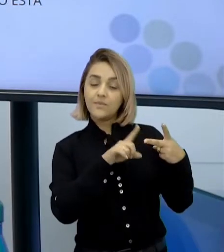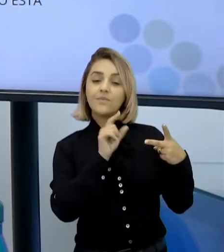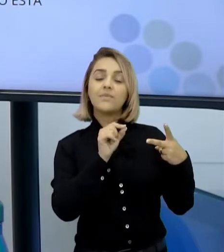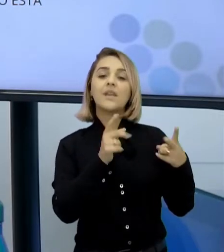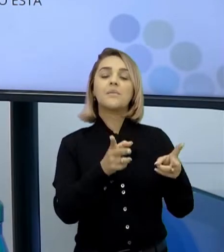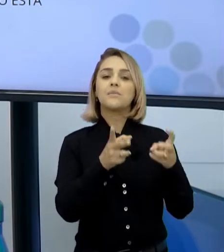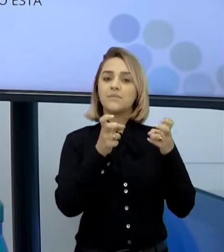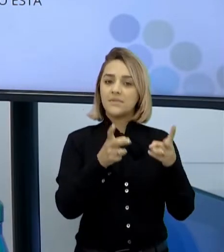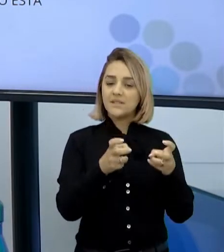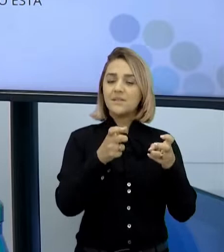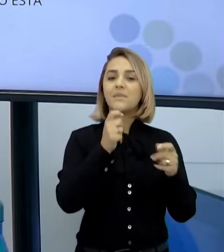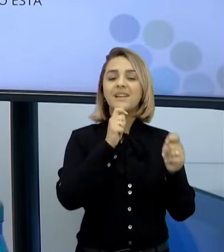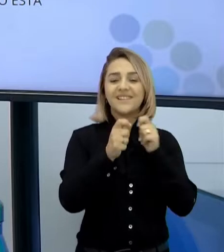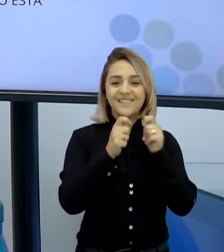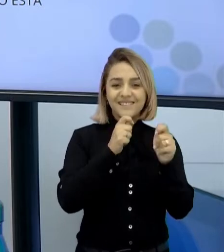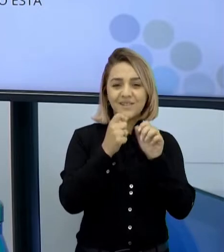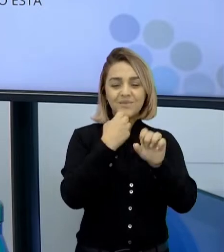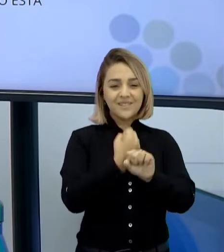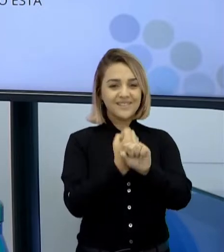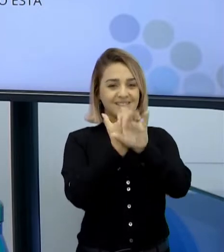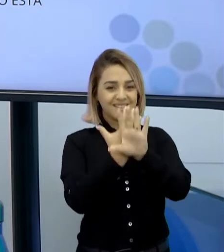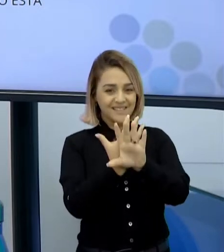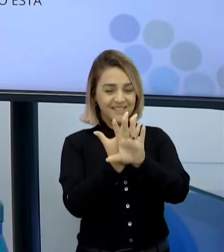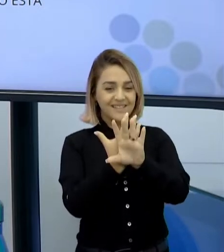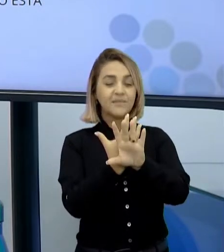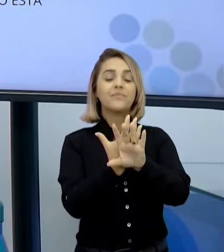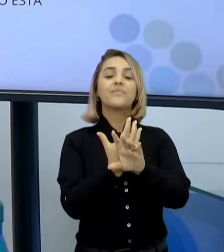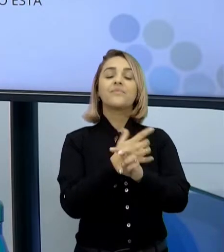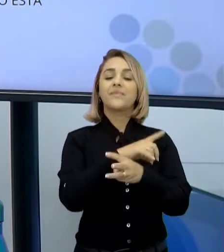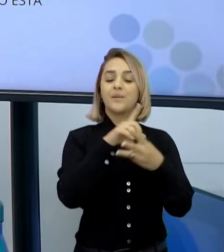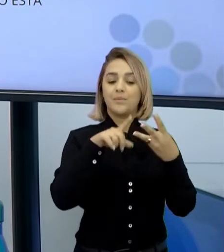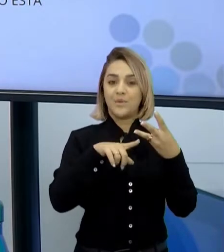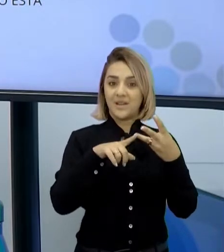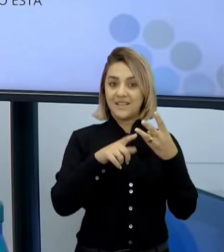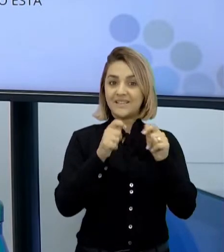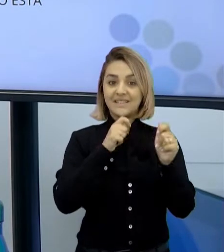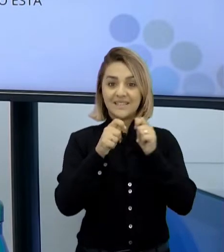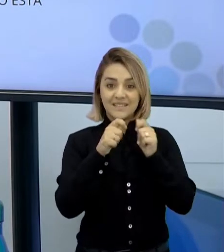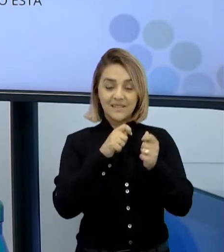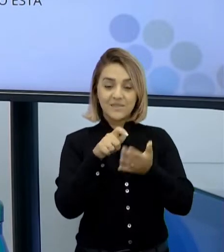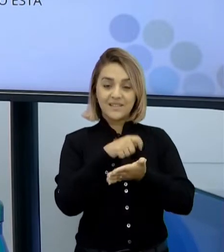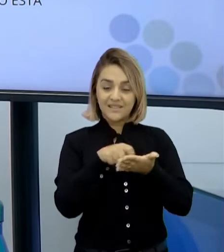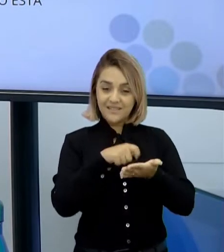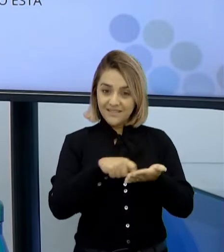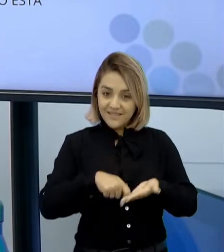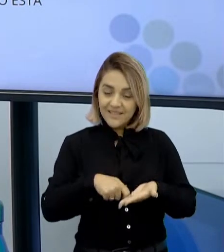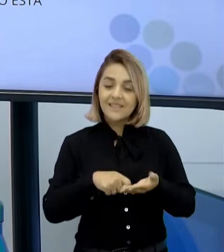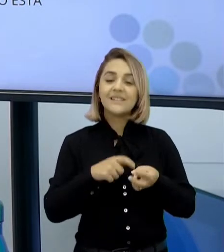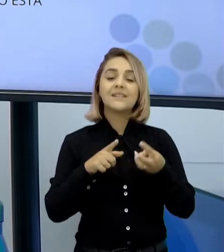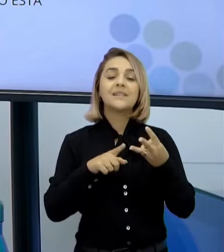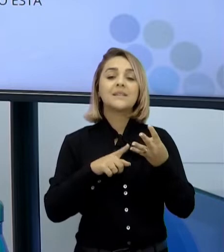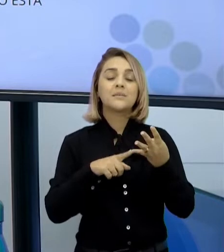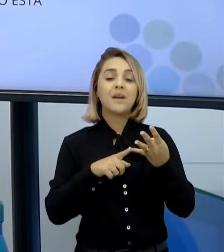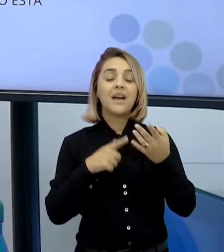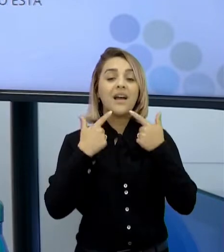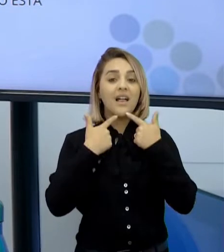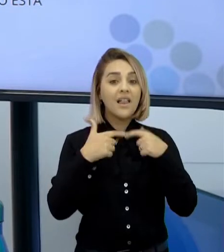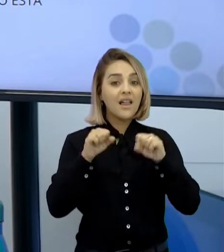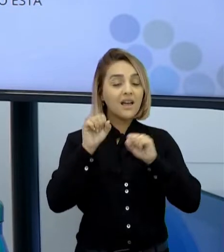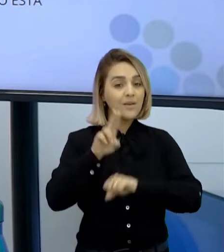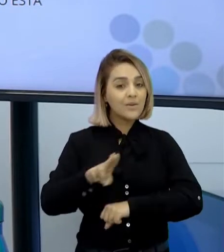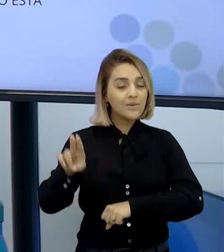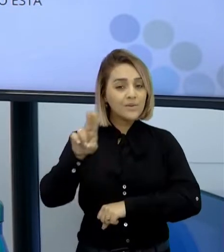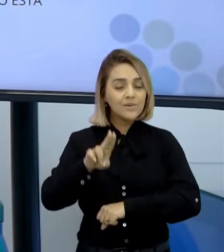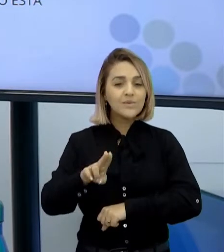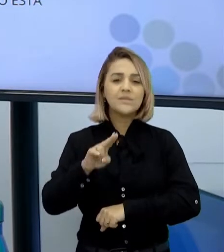uma entrevista por meio de vídeo, depois uma entrevista escrita e também a linguagem utilizada. No caso da entrevista que estava por